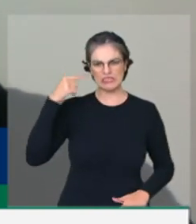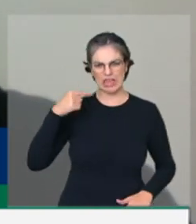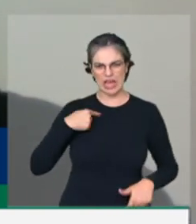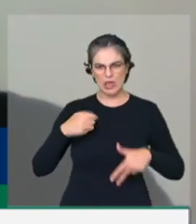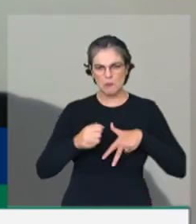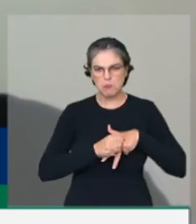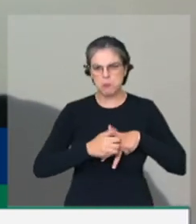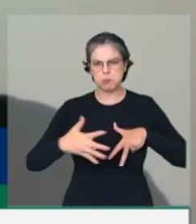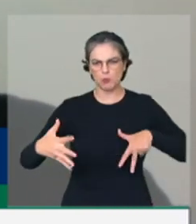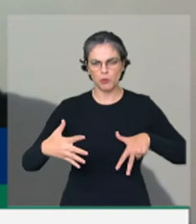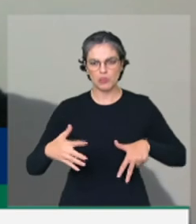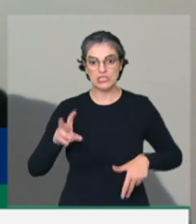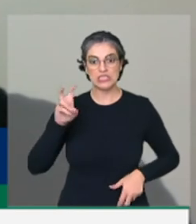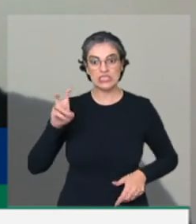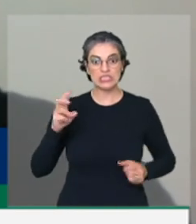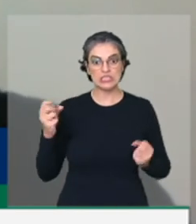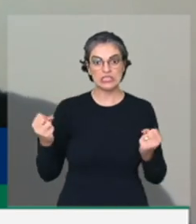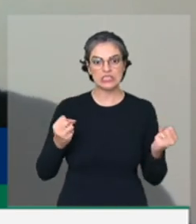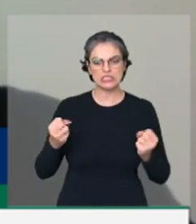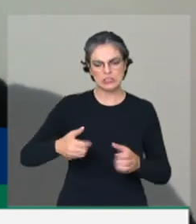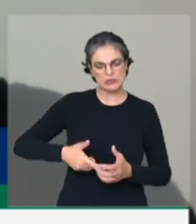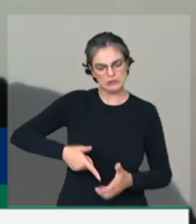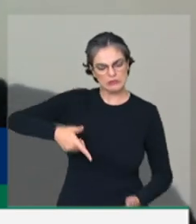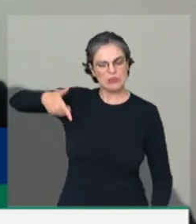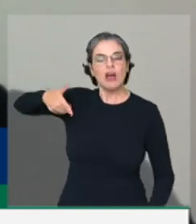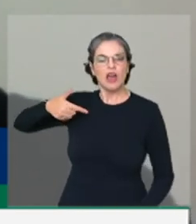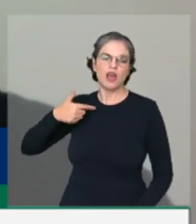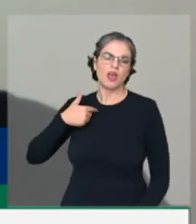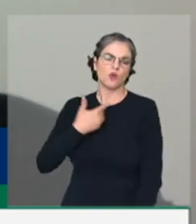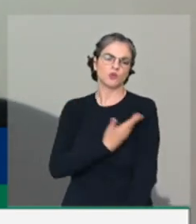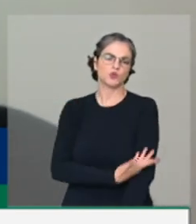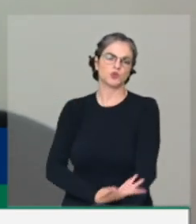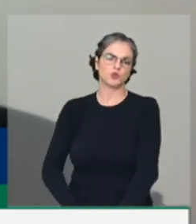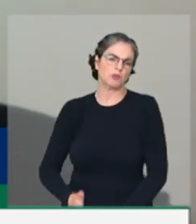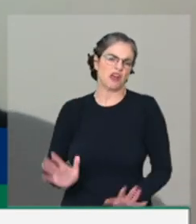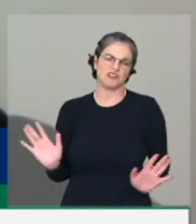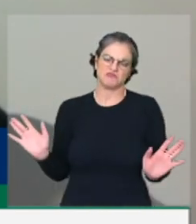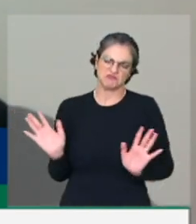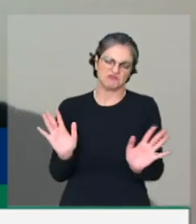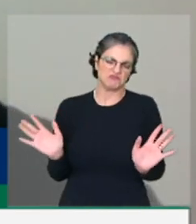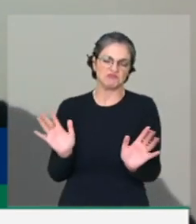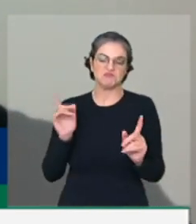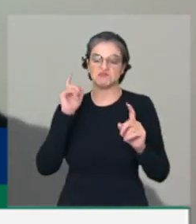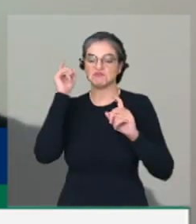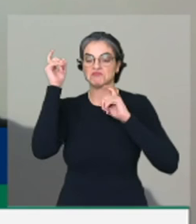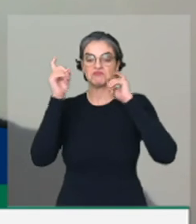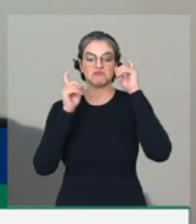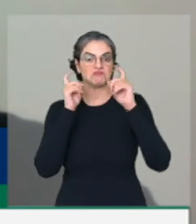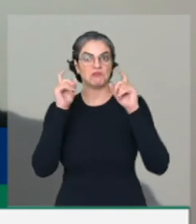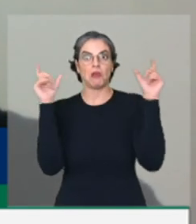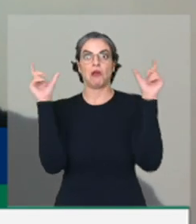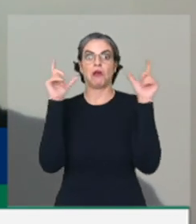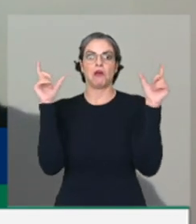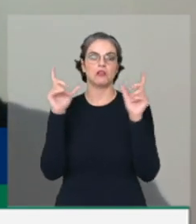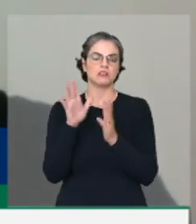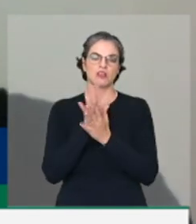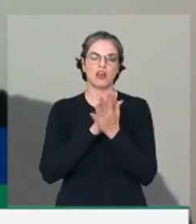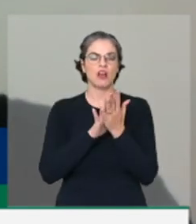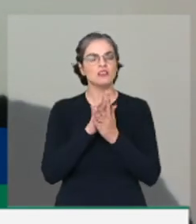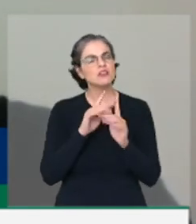5 viaturas, fuzis para todos os lados, eu estou acostumado com armas. A questão, essa questão não me impressiona nem um pouco.